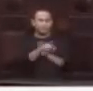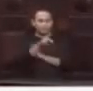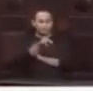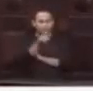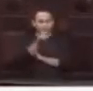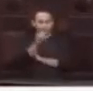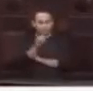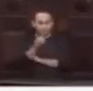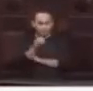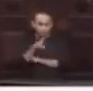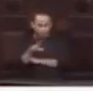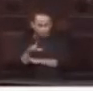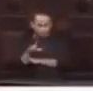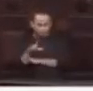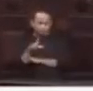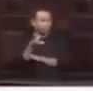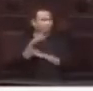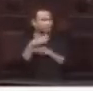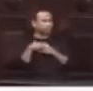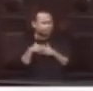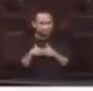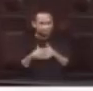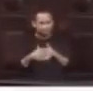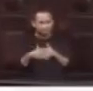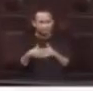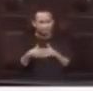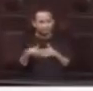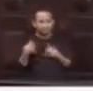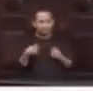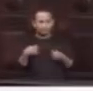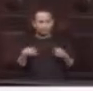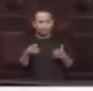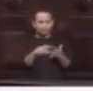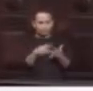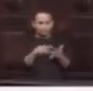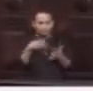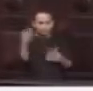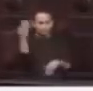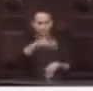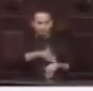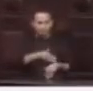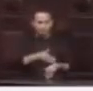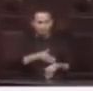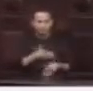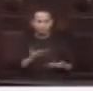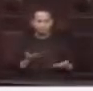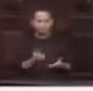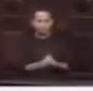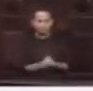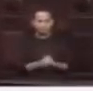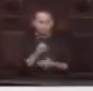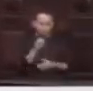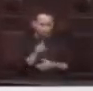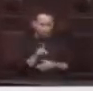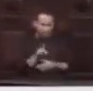então... Então, dando sequência, eu preciso ter um documento que comprove o que sei pelos jornais.